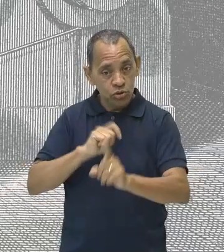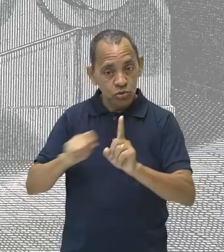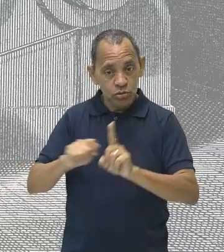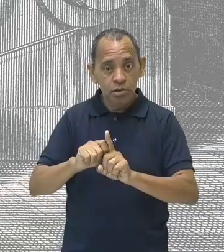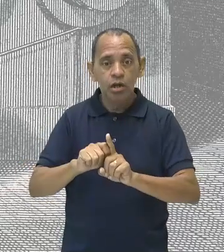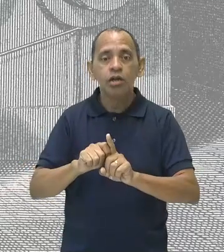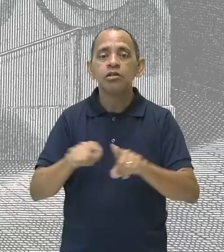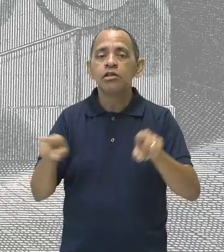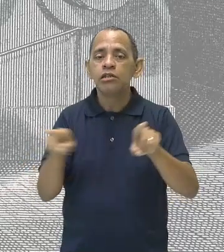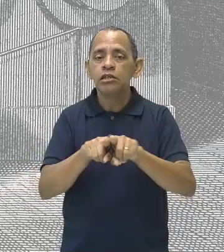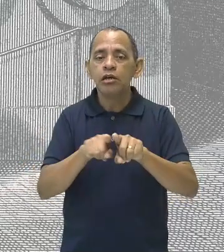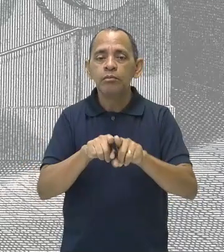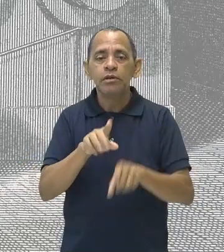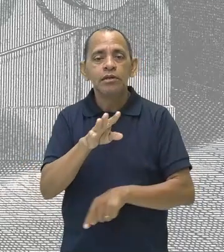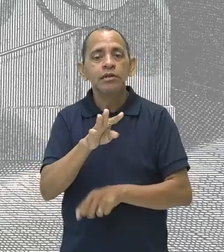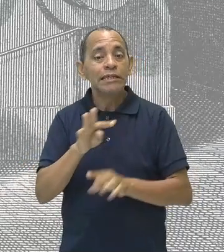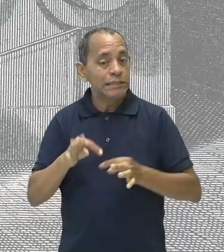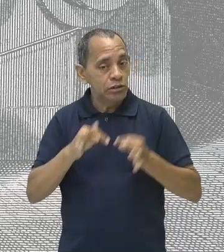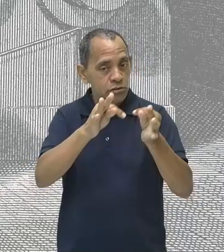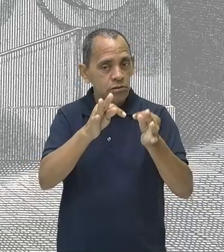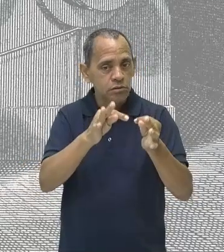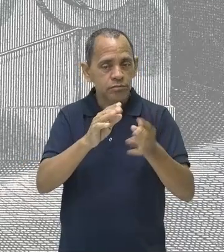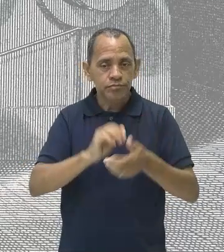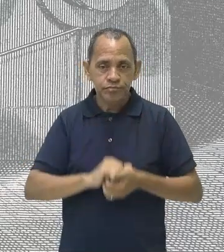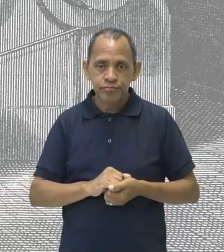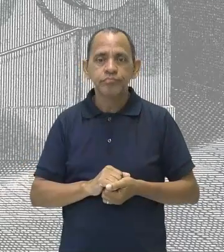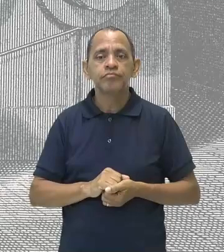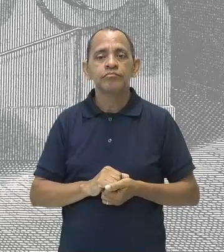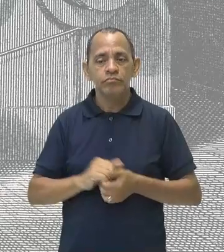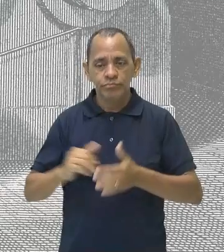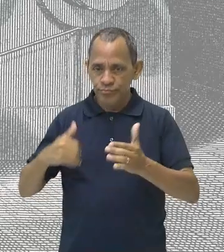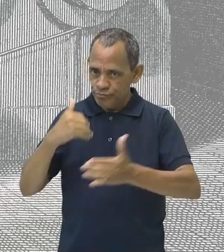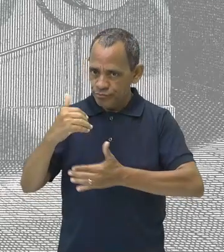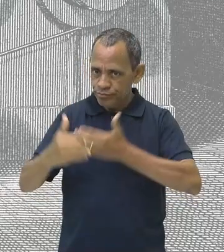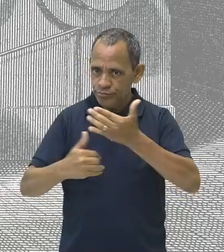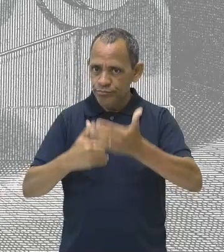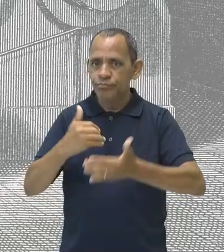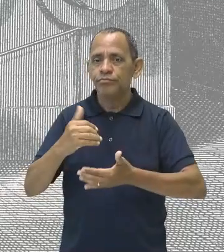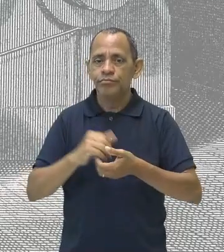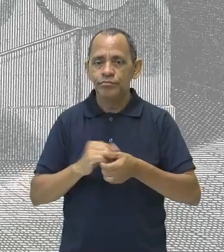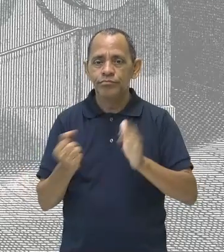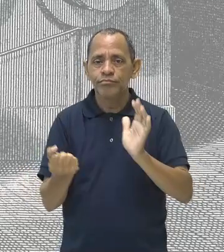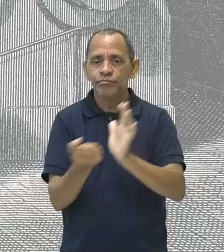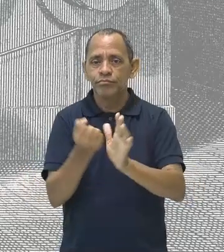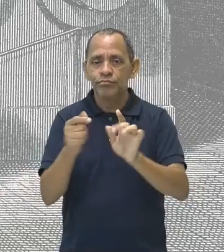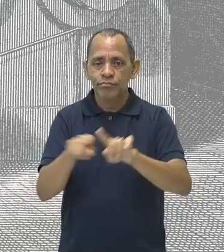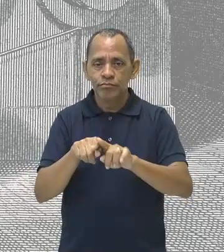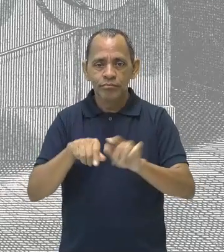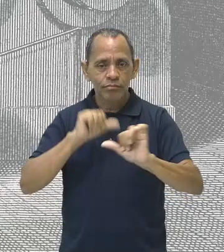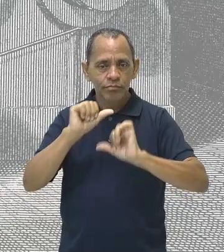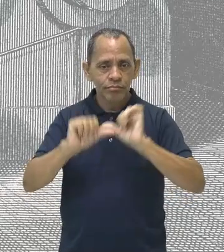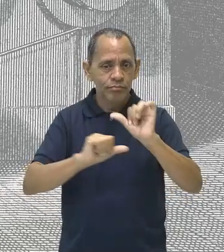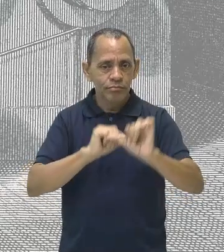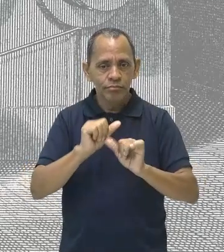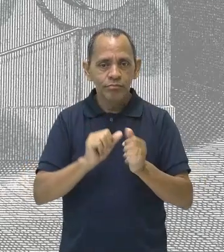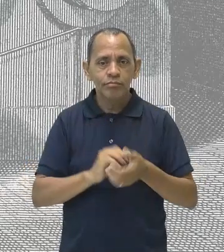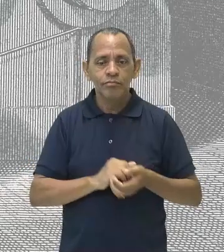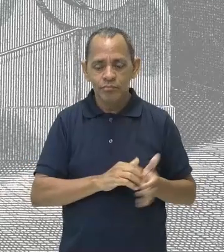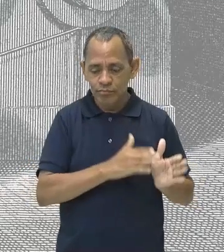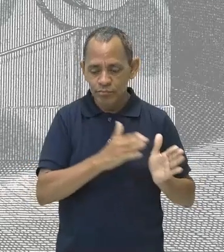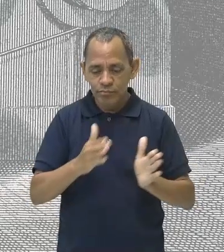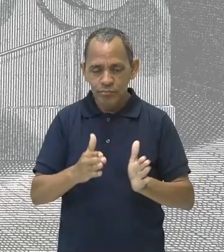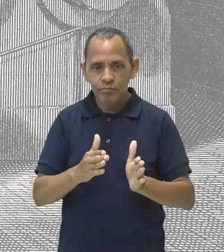a tecnologia. Esse processo, ele marcou a passagem de uma